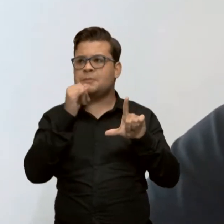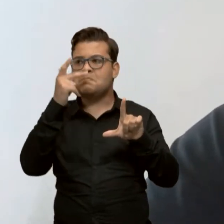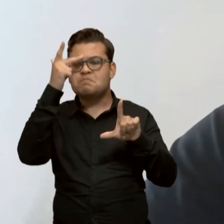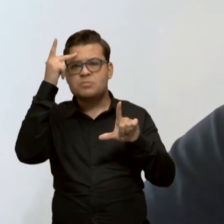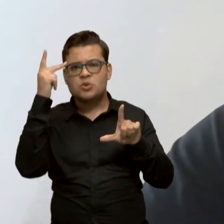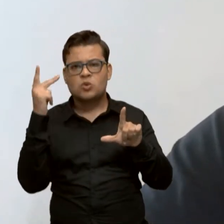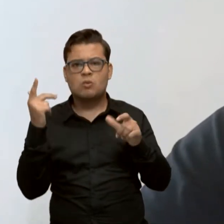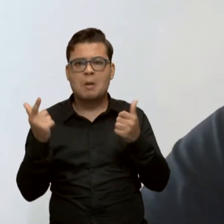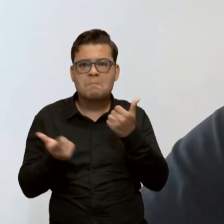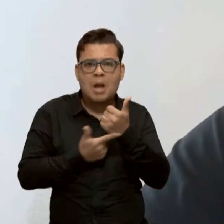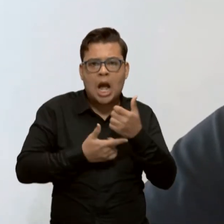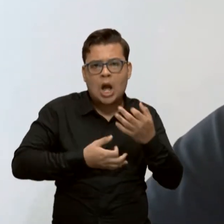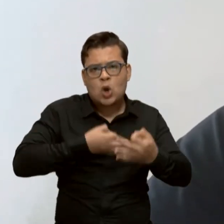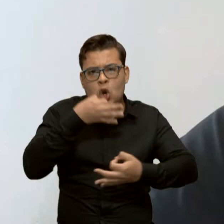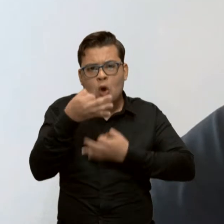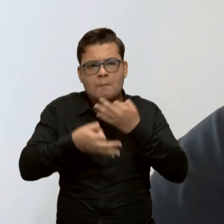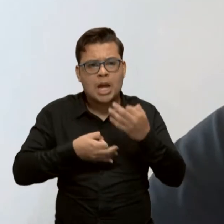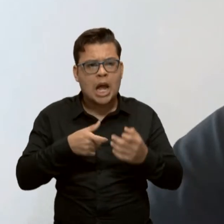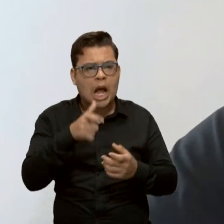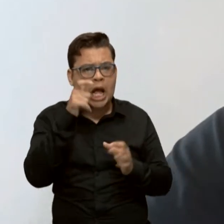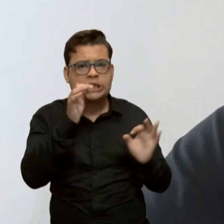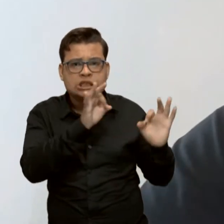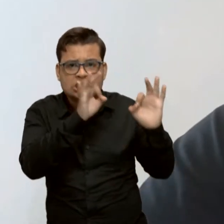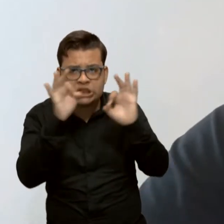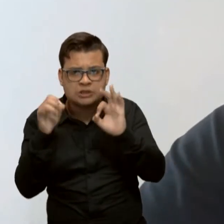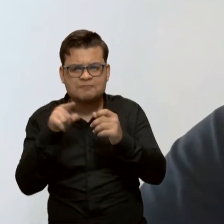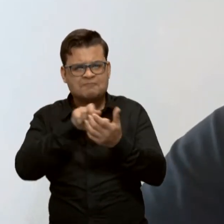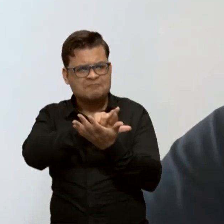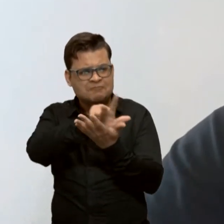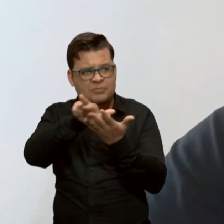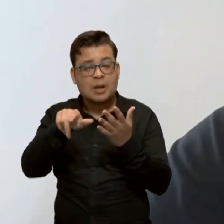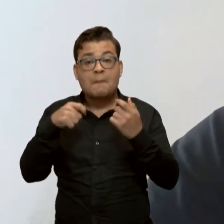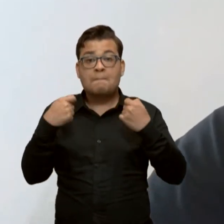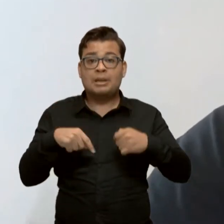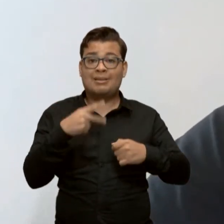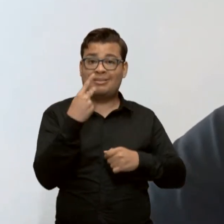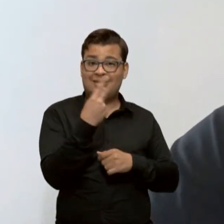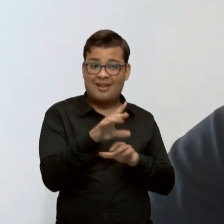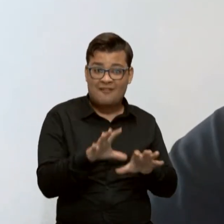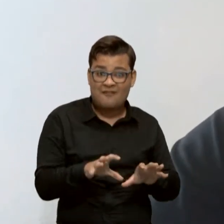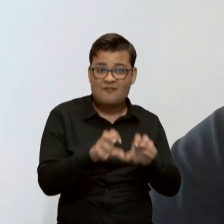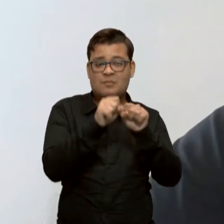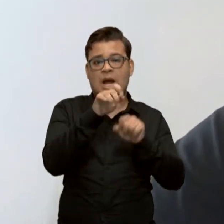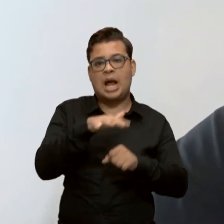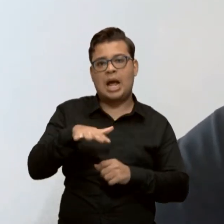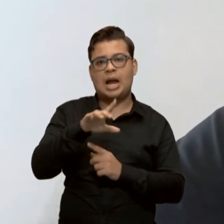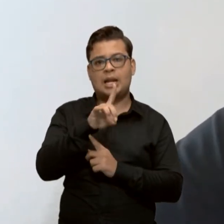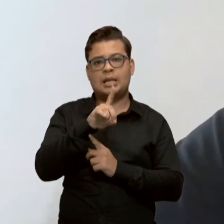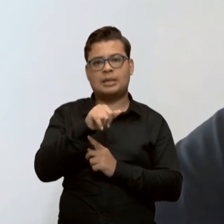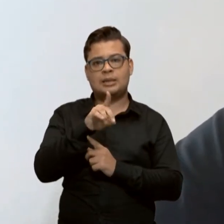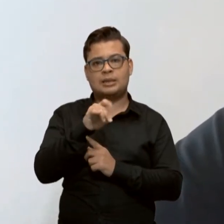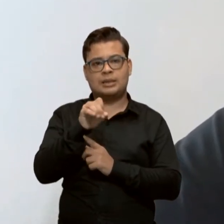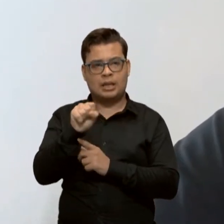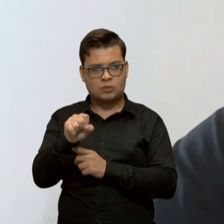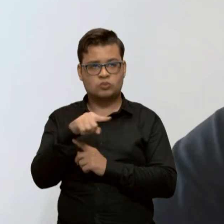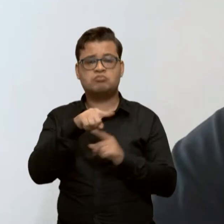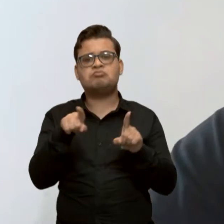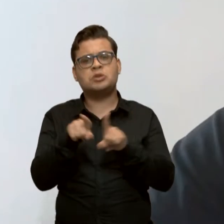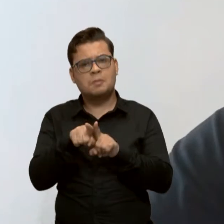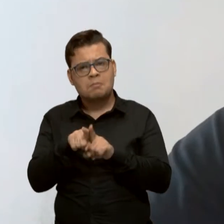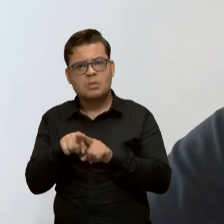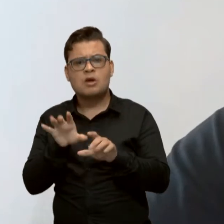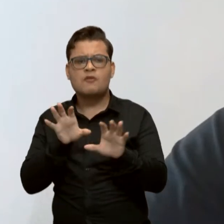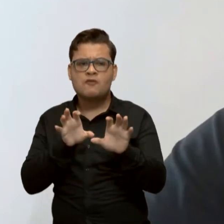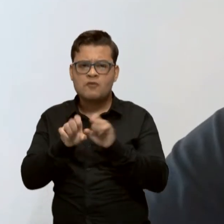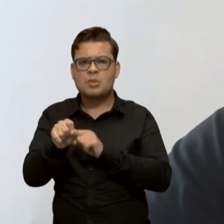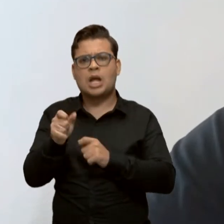interação, ele precisa ter uma formação em dados. Além da formação administrativa normalmente